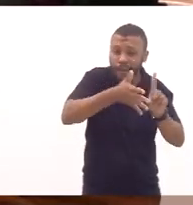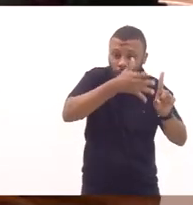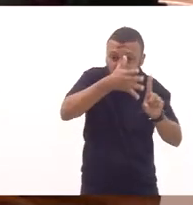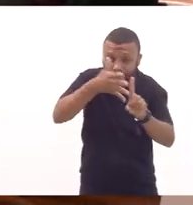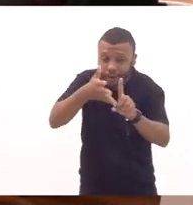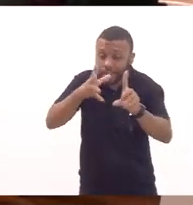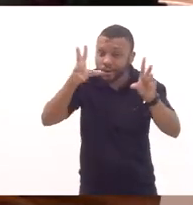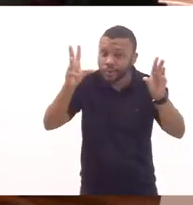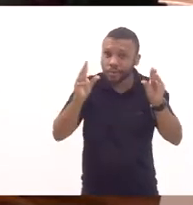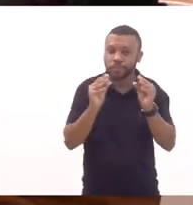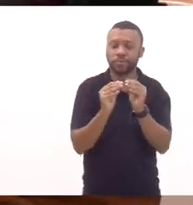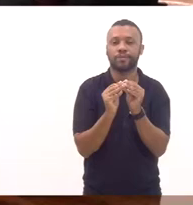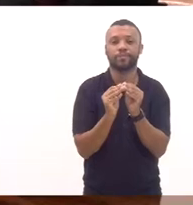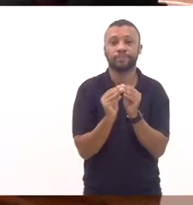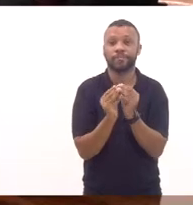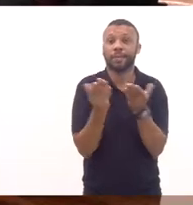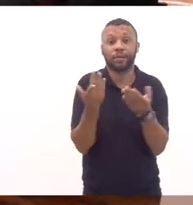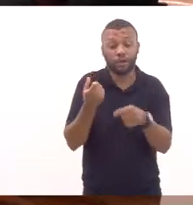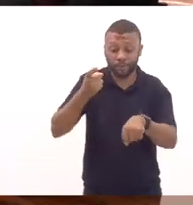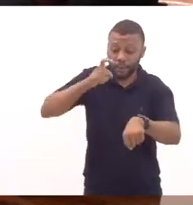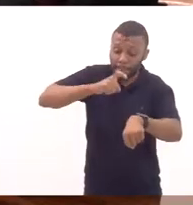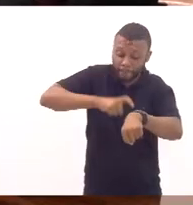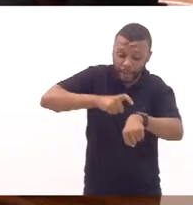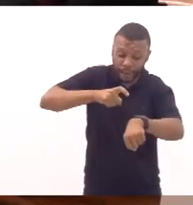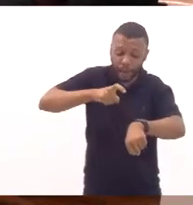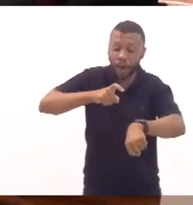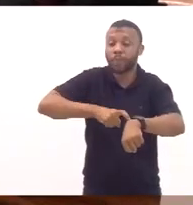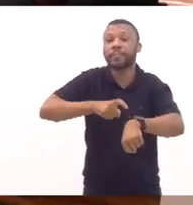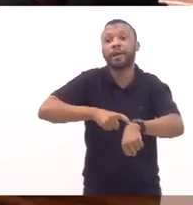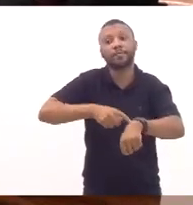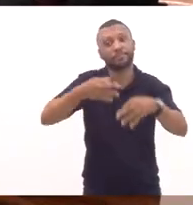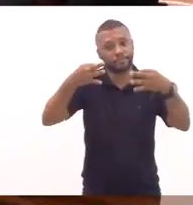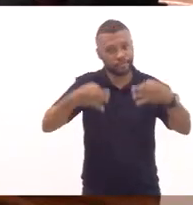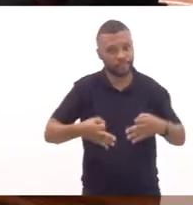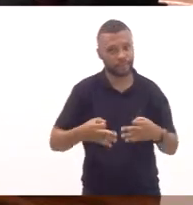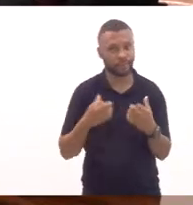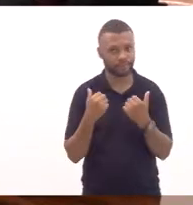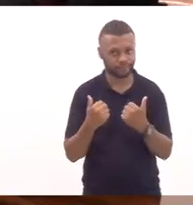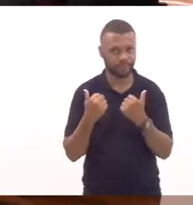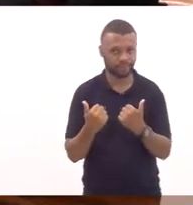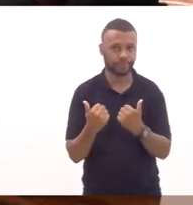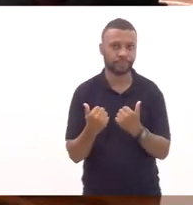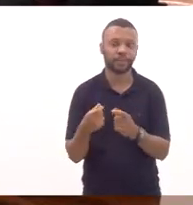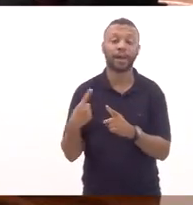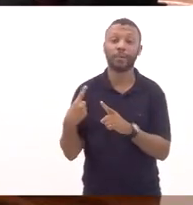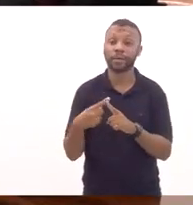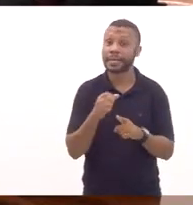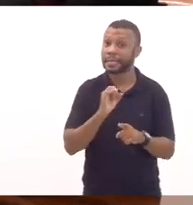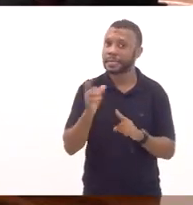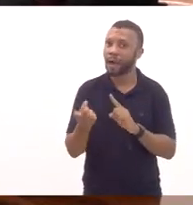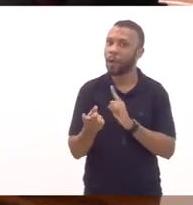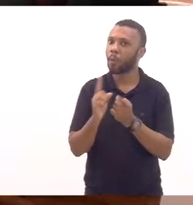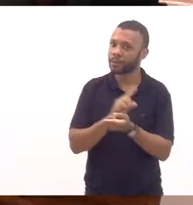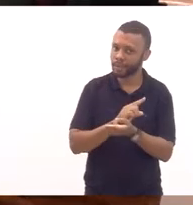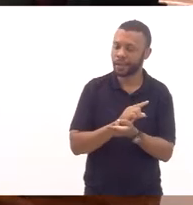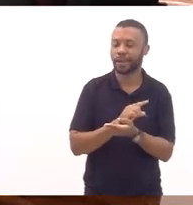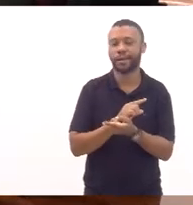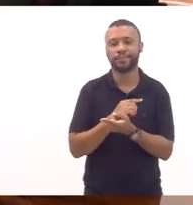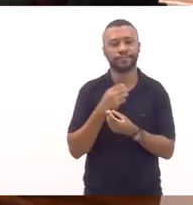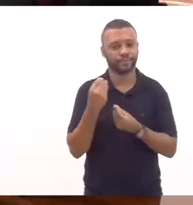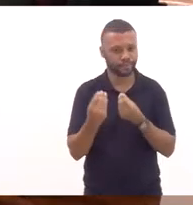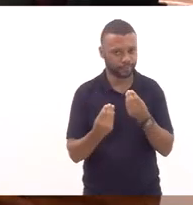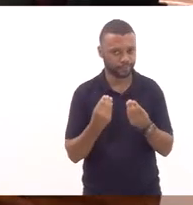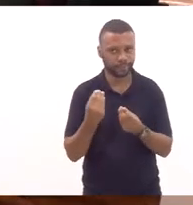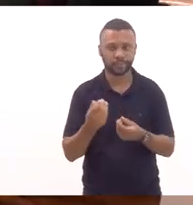bom? Agora eu vou cronometrar mesmo, não é porque é você não, tá, amore? Mas é porque, senão... Né?